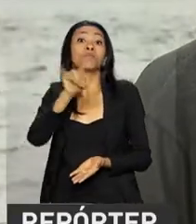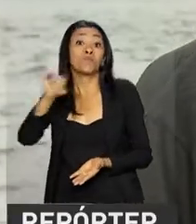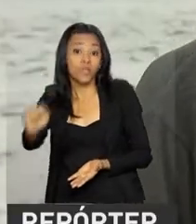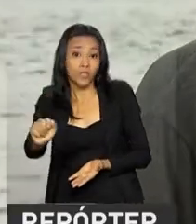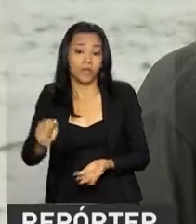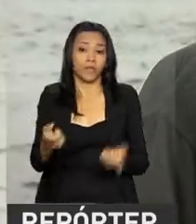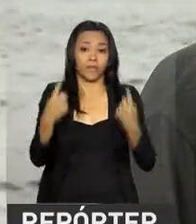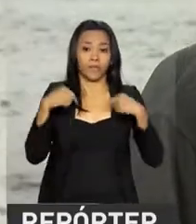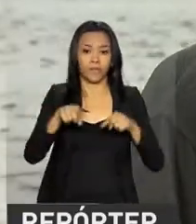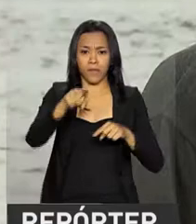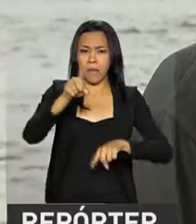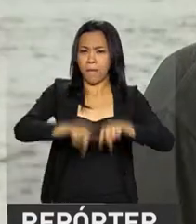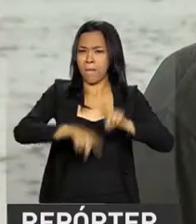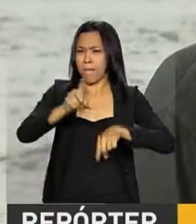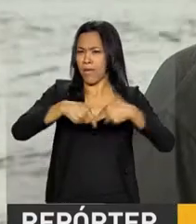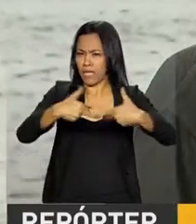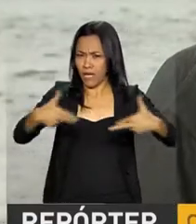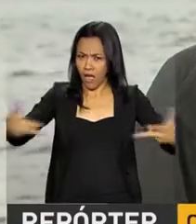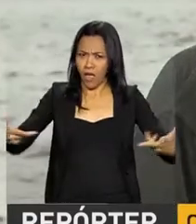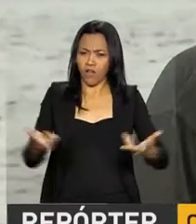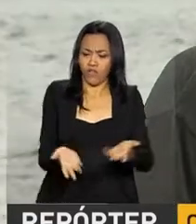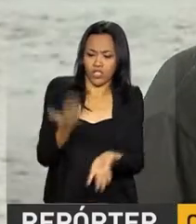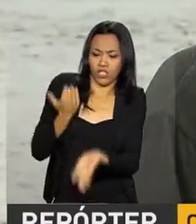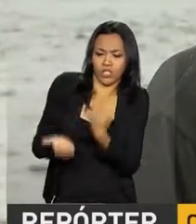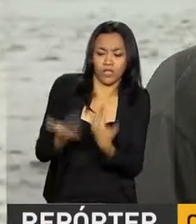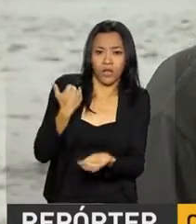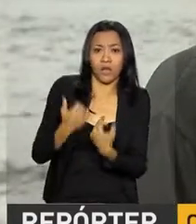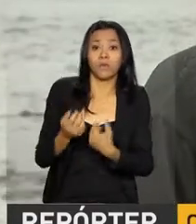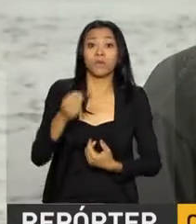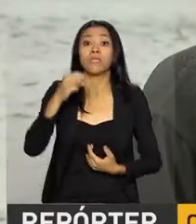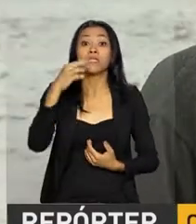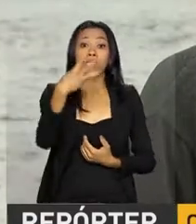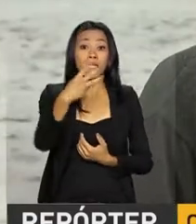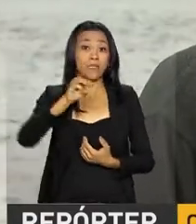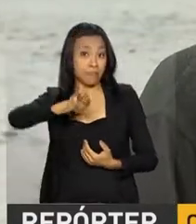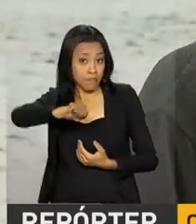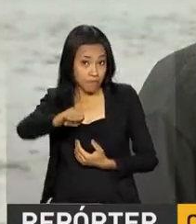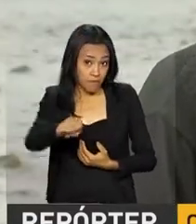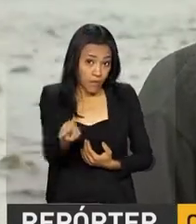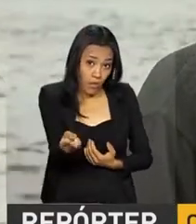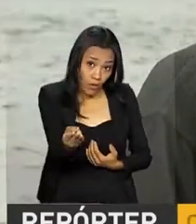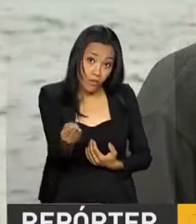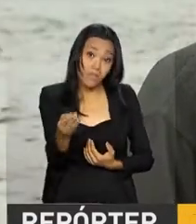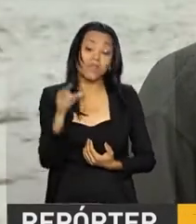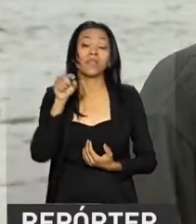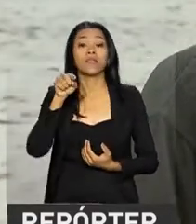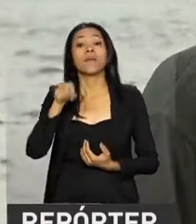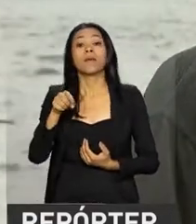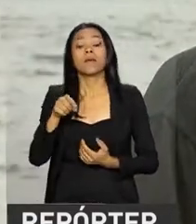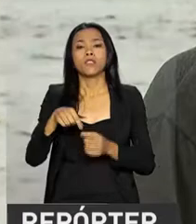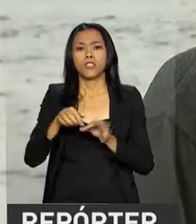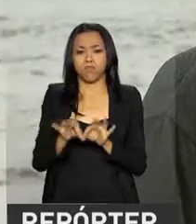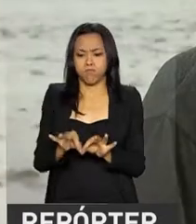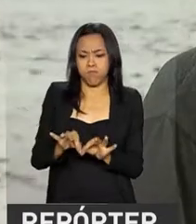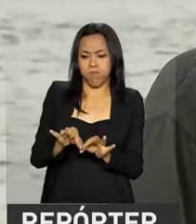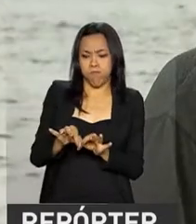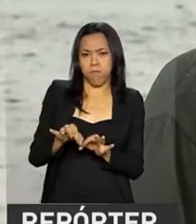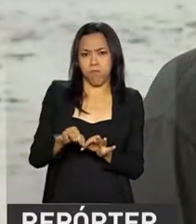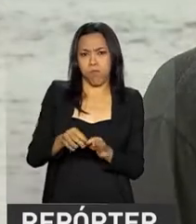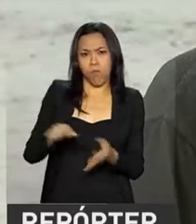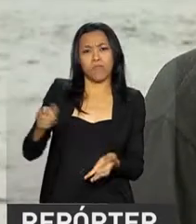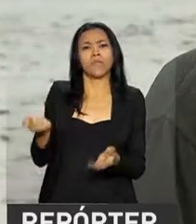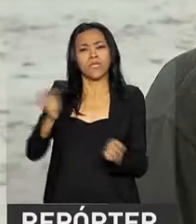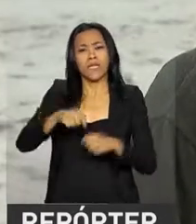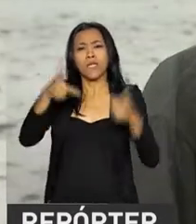O volume de material retirado do local foi de quase 3 milhões de metros cúbicos, o que daria para encher mais de uma